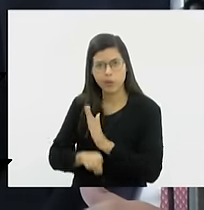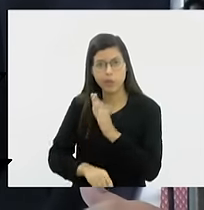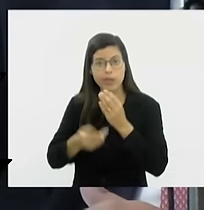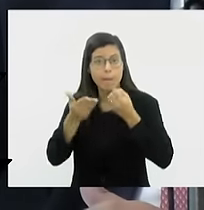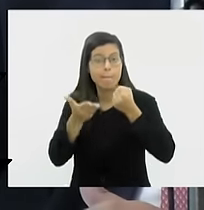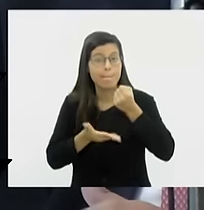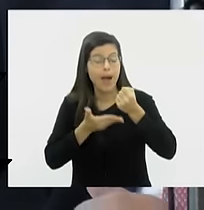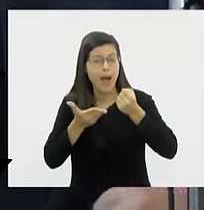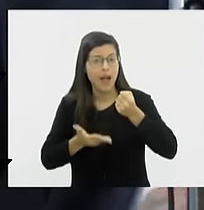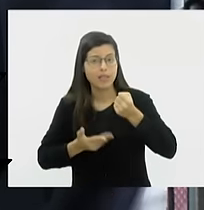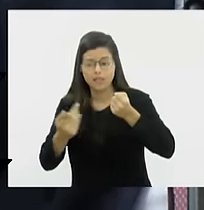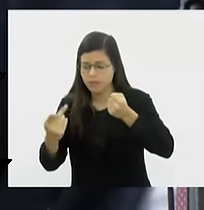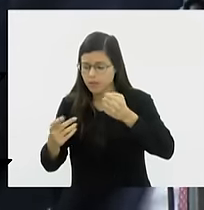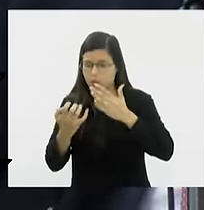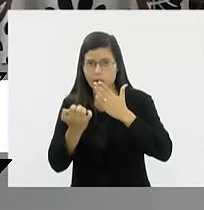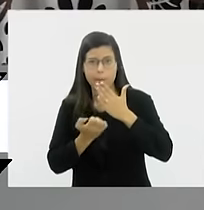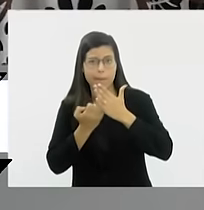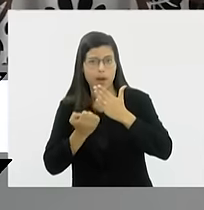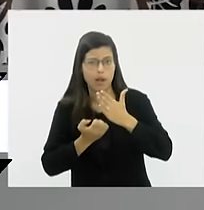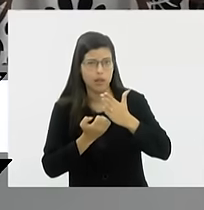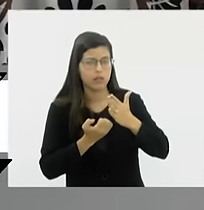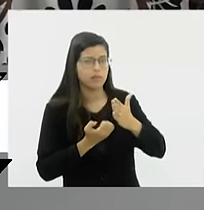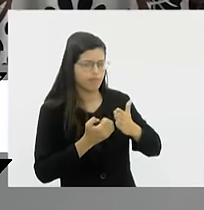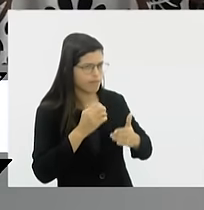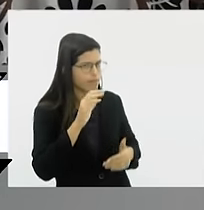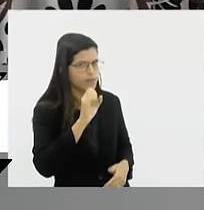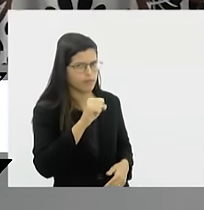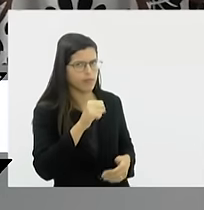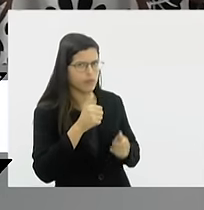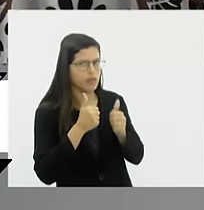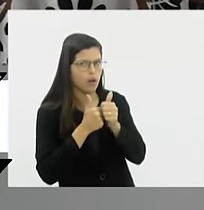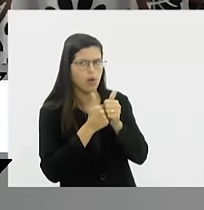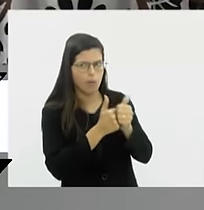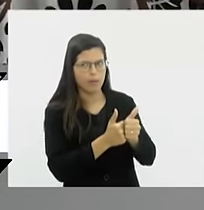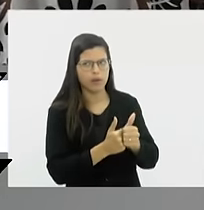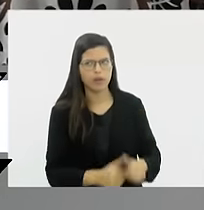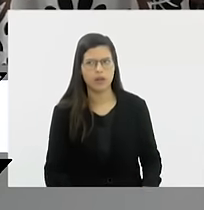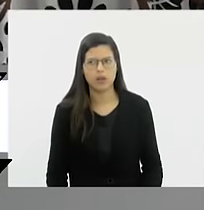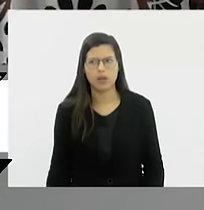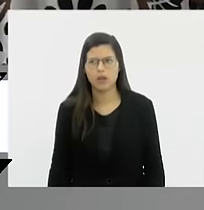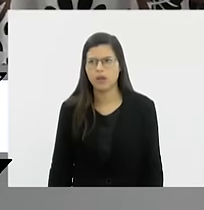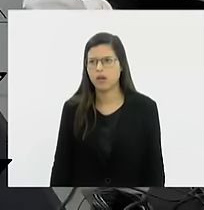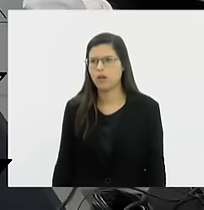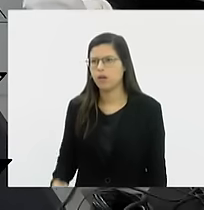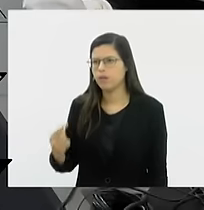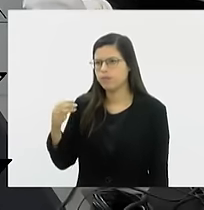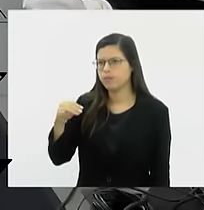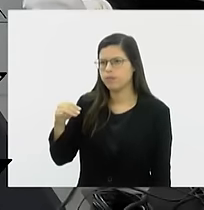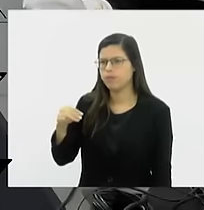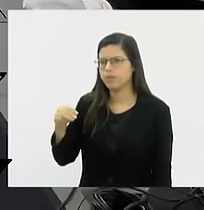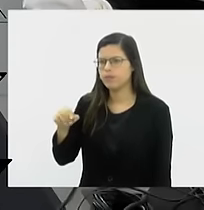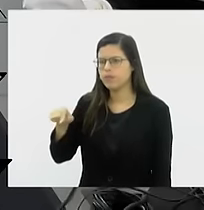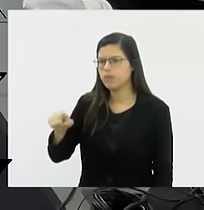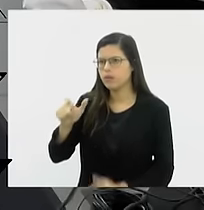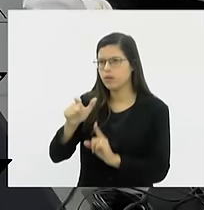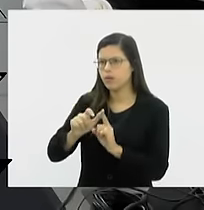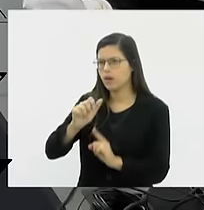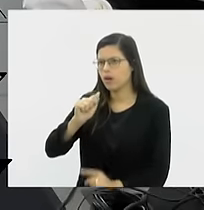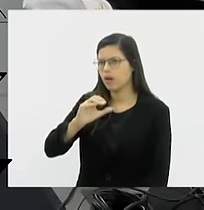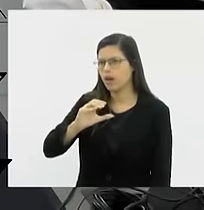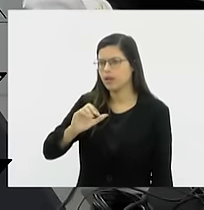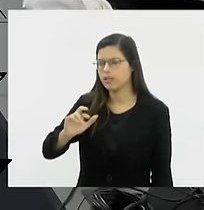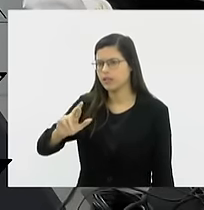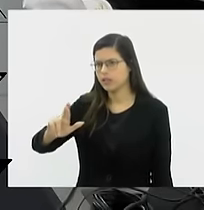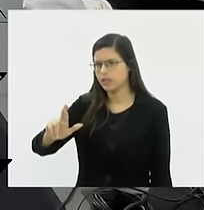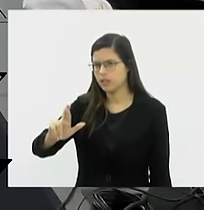própria empresa de execução? Sim, acompanhei a CPI. Só um minuto, deputado Alan. O senhor Acir se apresenta como